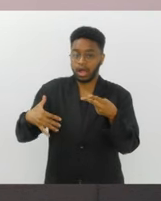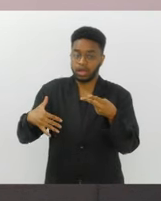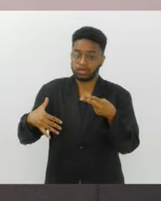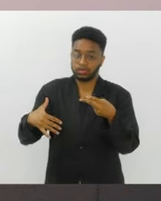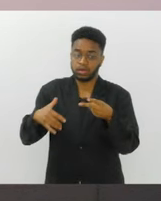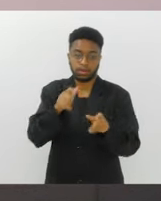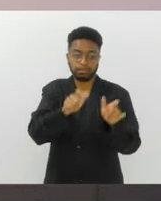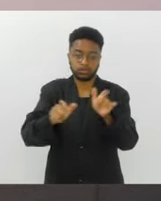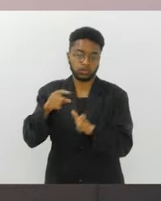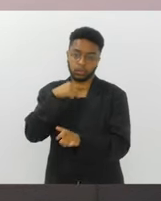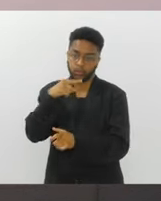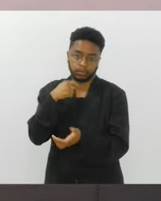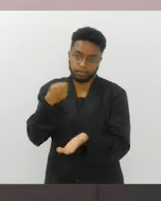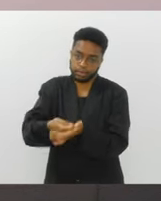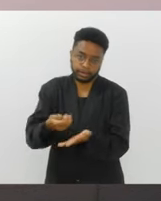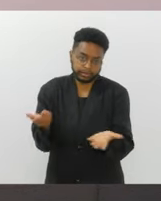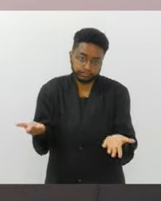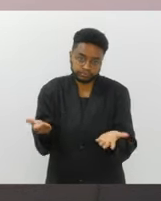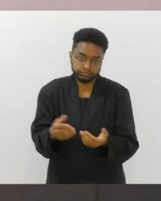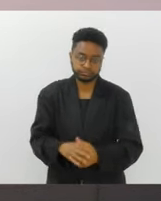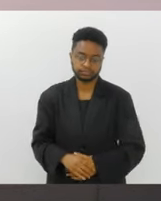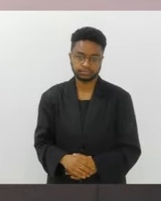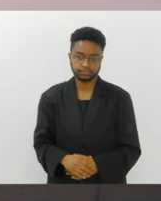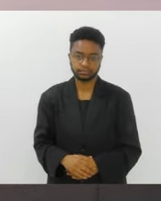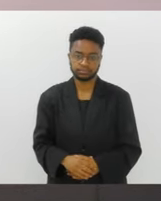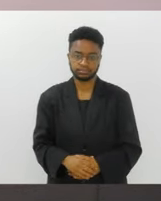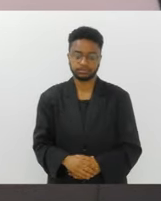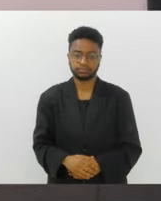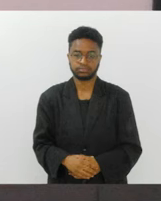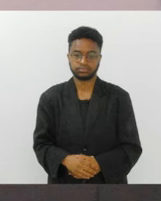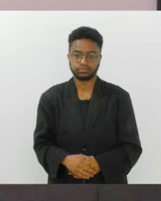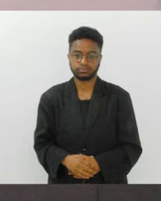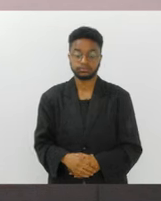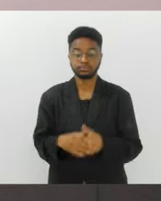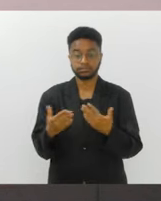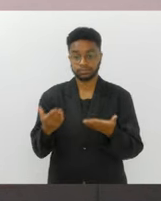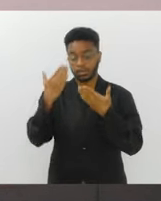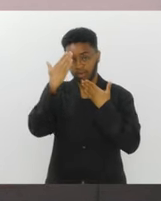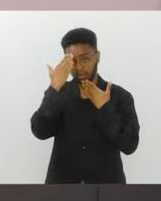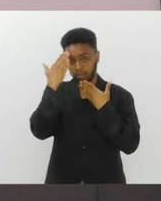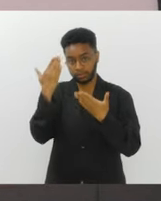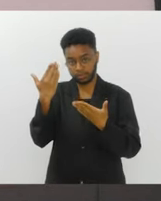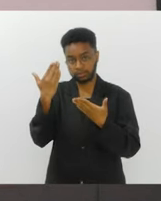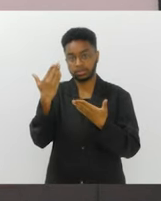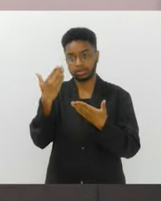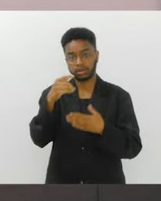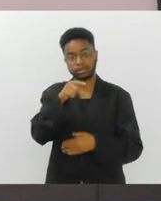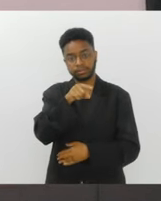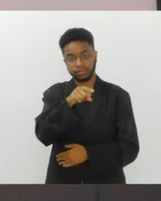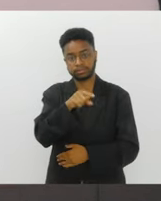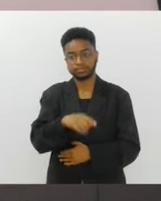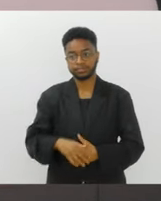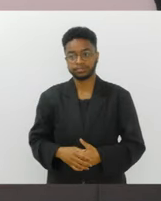poder aquisitivo do usuário. Então, eu agradeço a vossa... Esse plano de